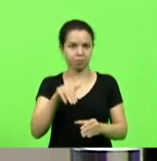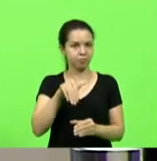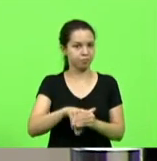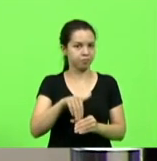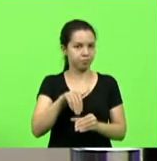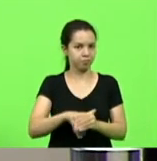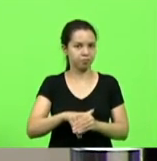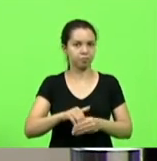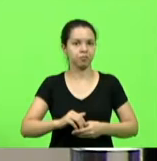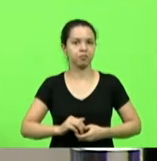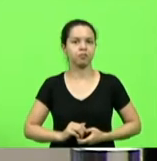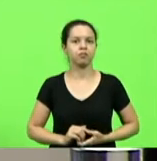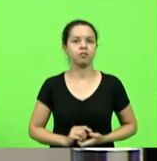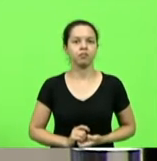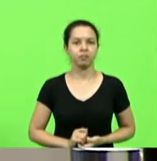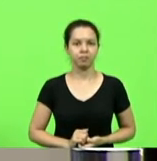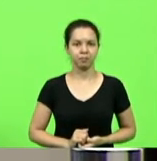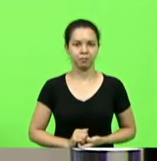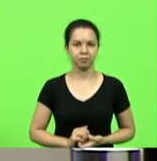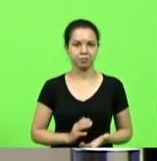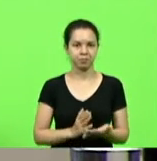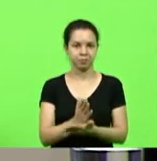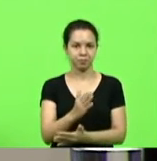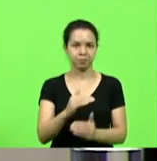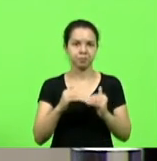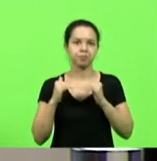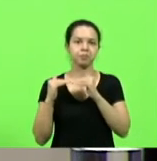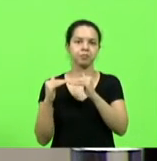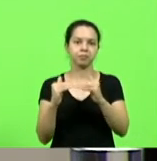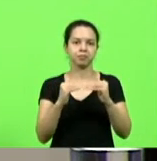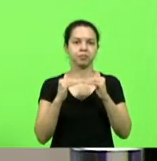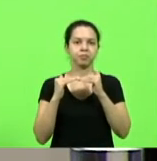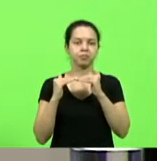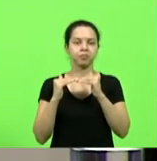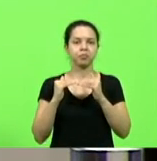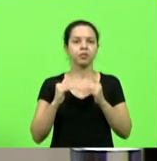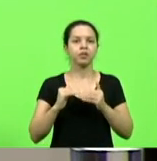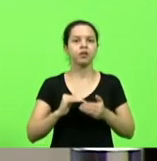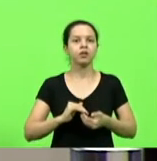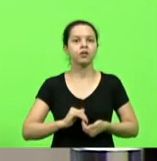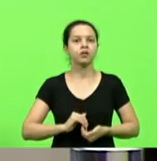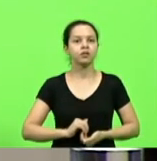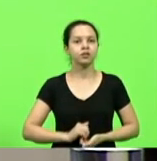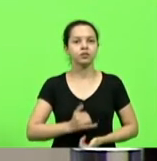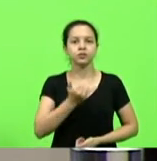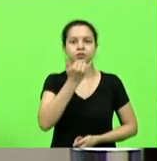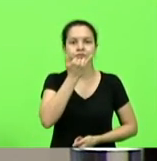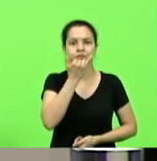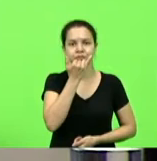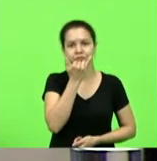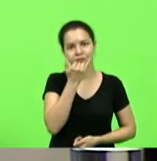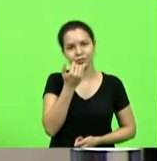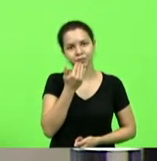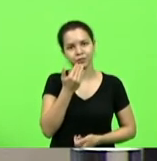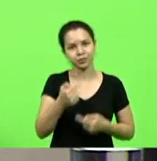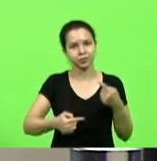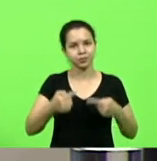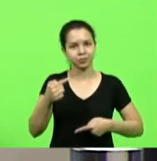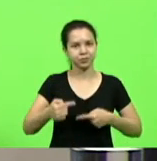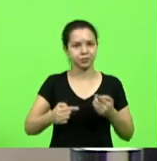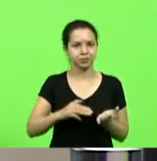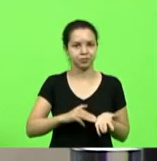que aprovam, permaneçam como se encontram. Aprovado por unanimidade. Senhor presidente, desculpa que eu pedi só para discutir essa